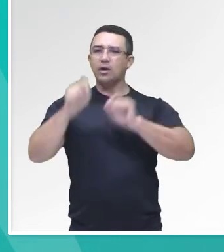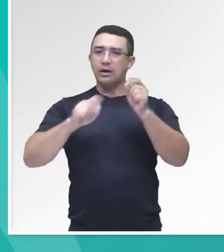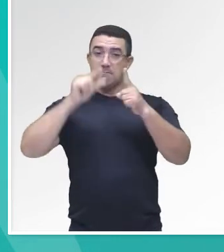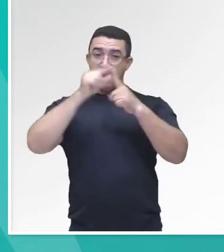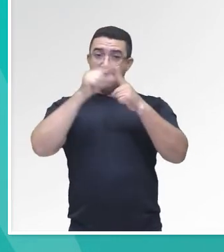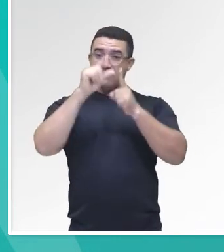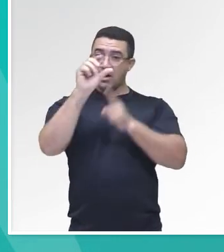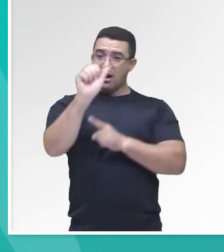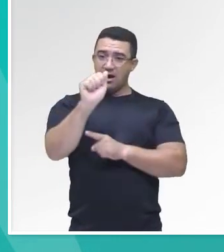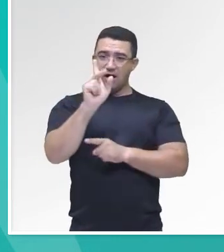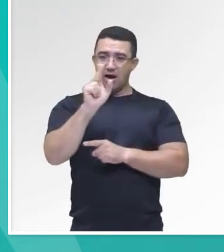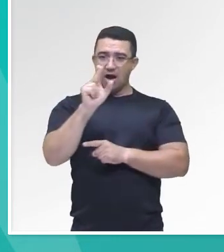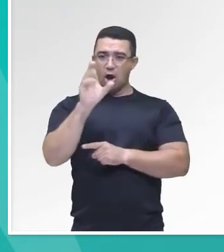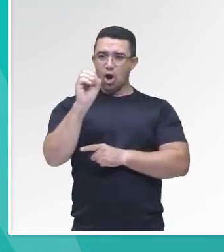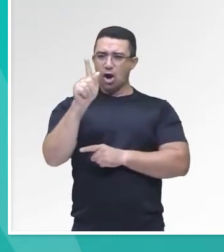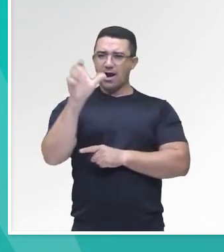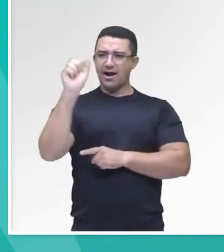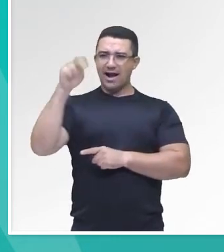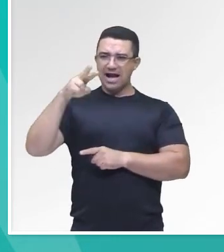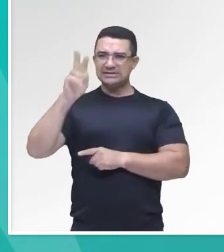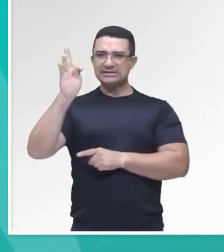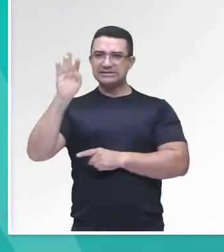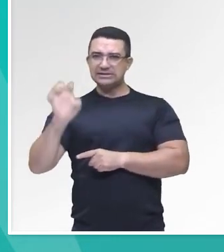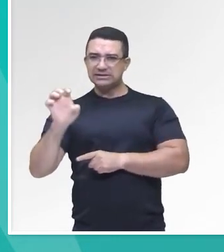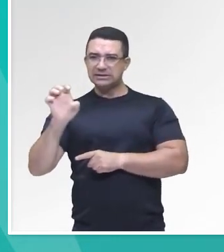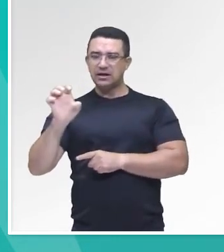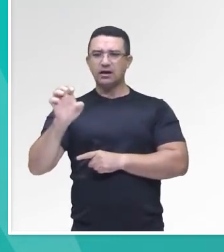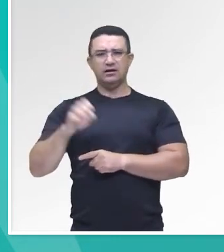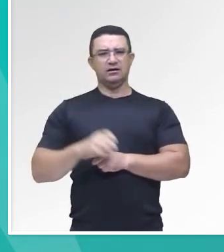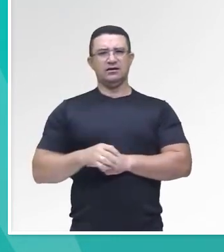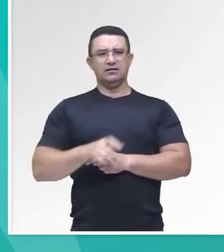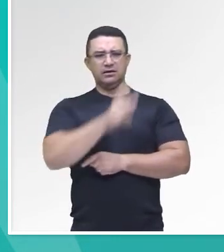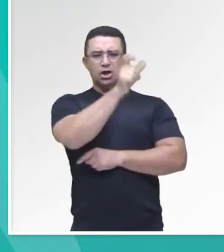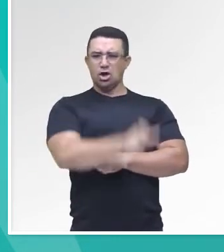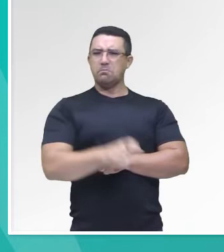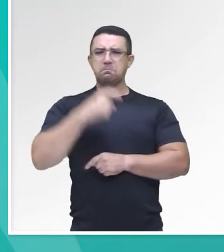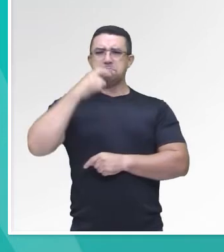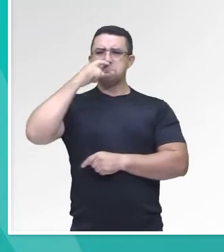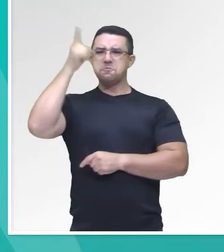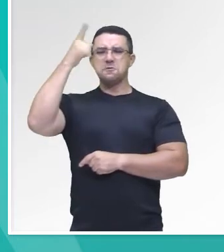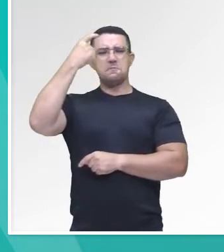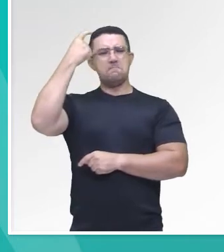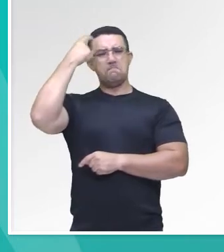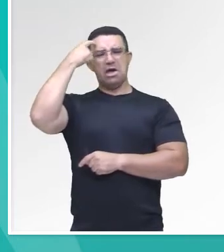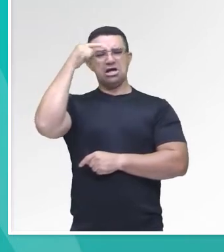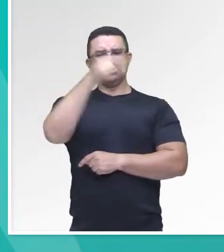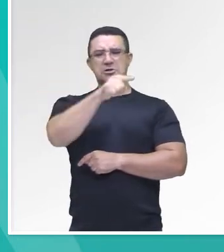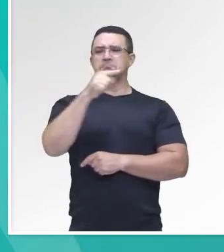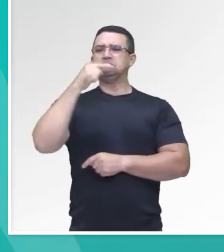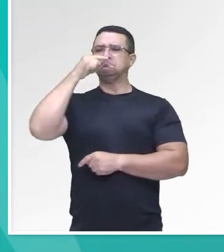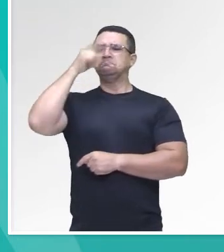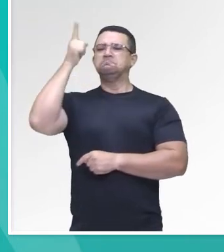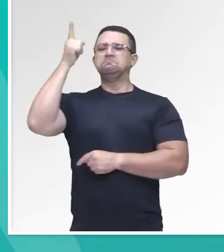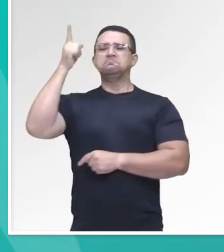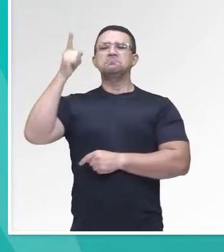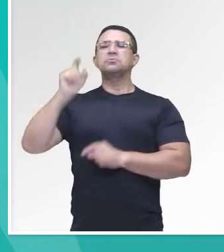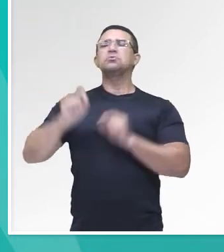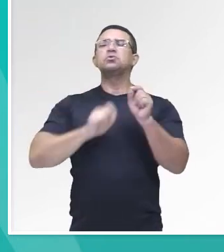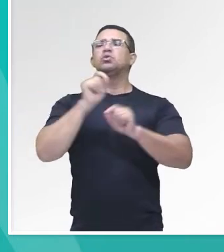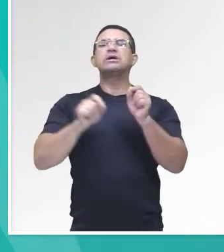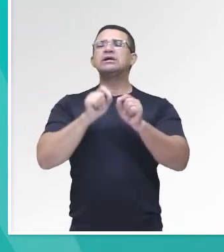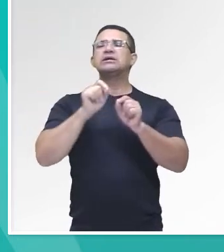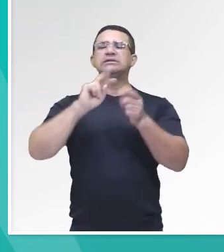né? E por ele ser arrogante, ele pensa que ele é uma estrela. O que significa a estrela para